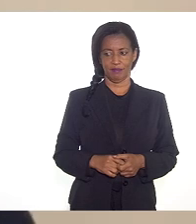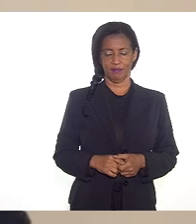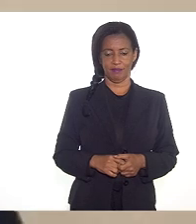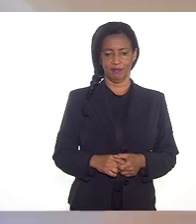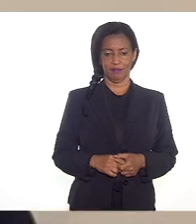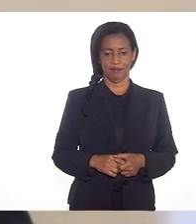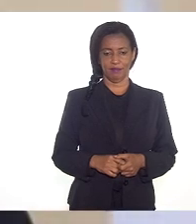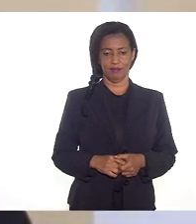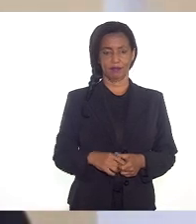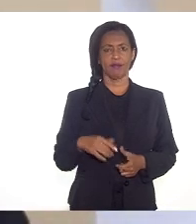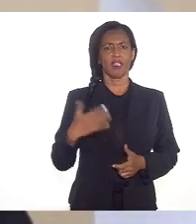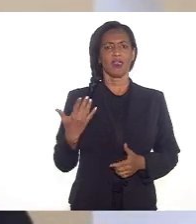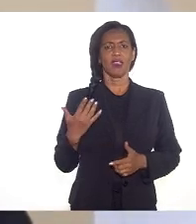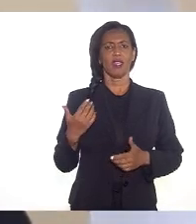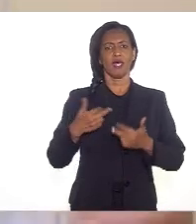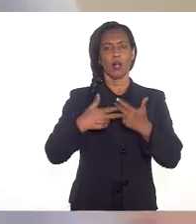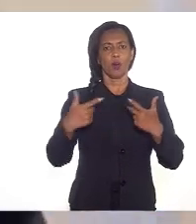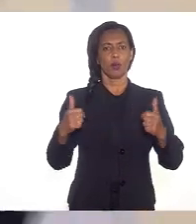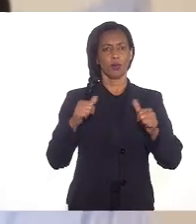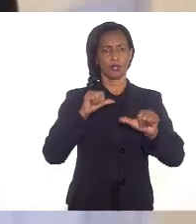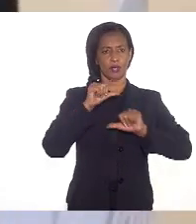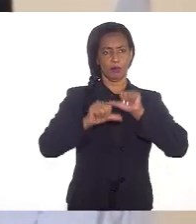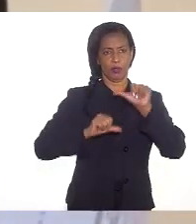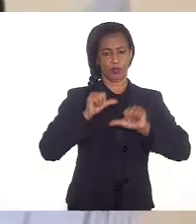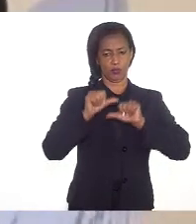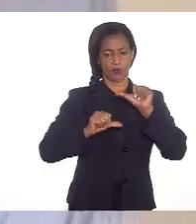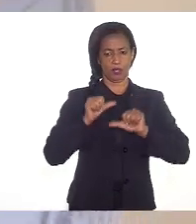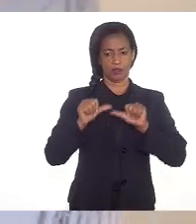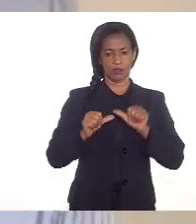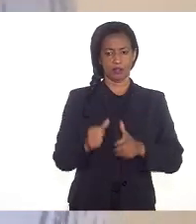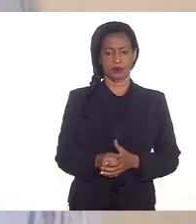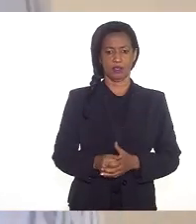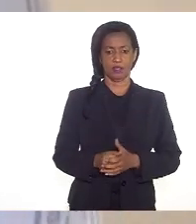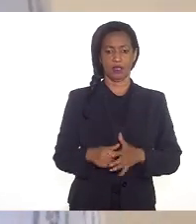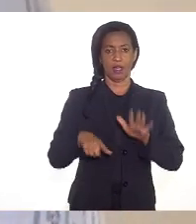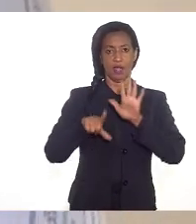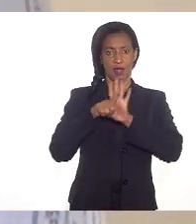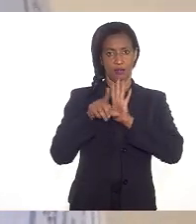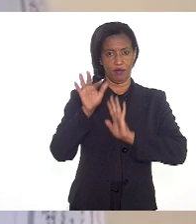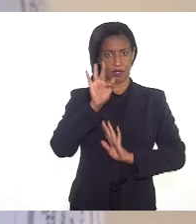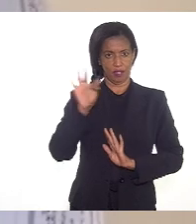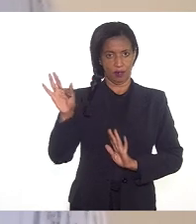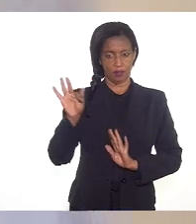Tem algo que ela poderia alterar, deputado Luiz Paulo? Não, né? É lei federal.